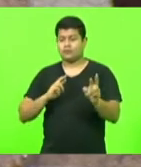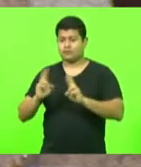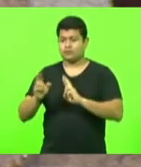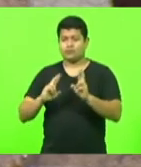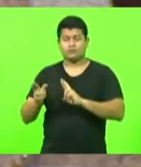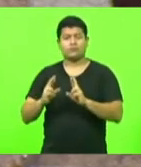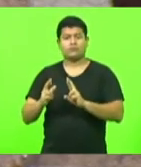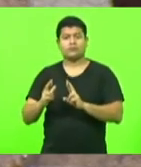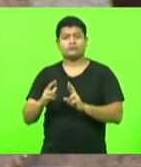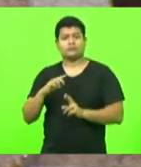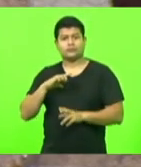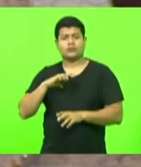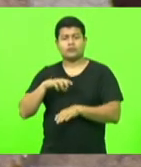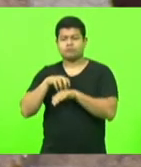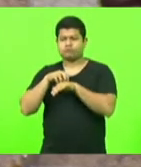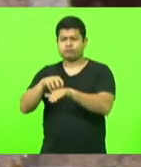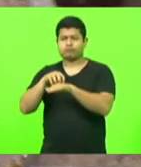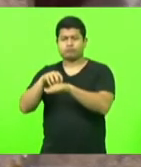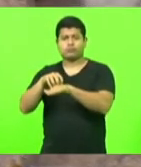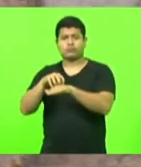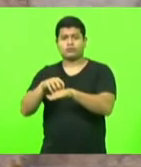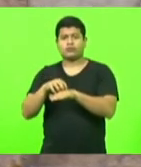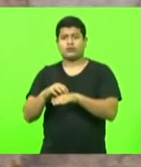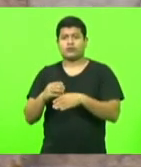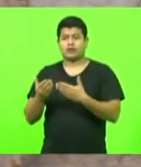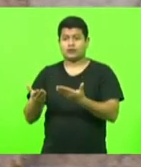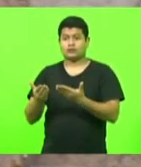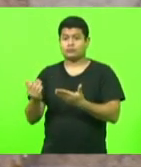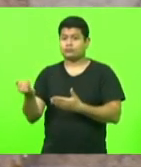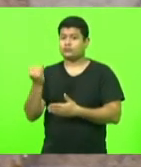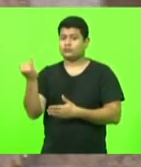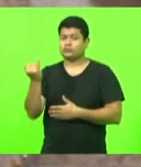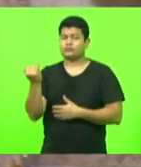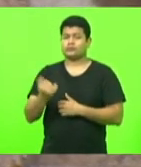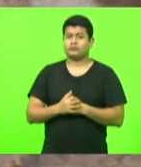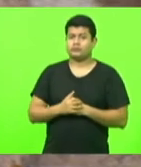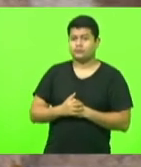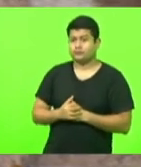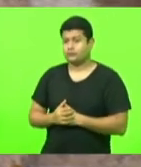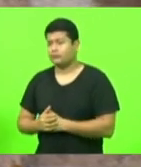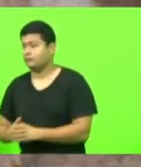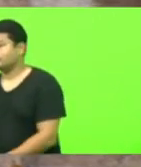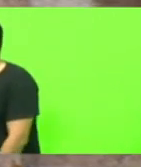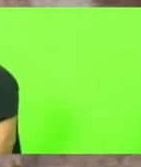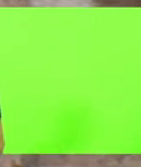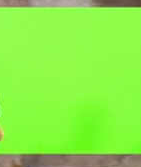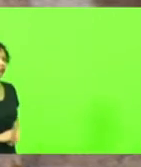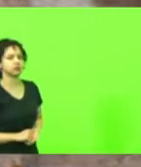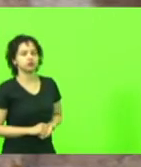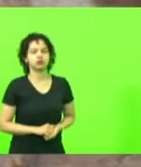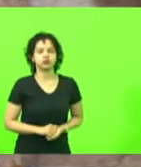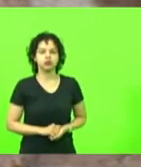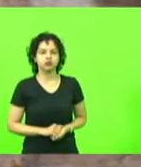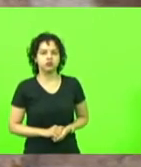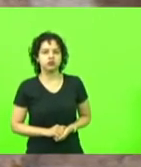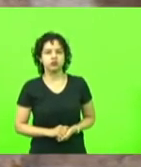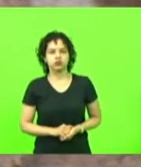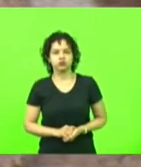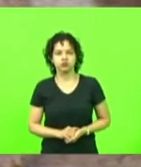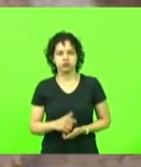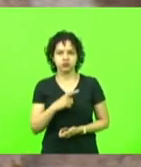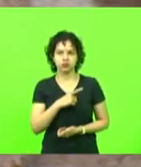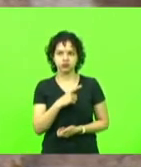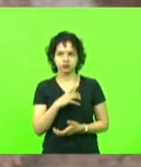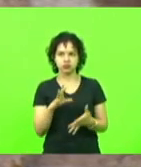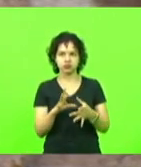trafega boa parte do PIB do Estado, pois há uma interligação grande entre o norte do